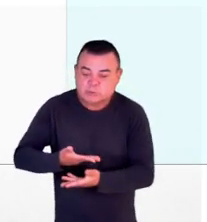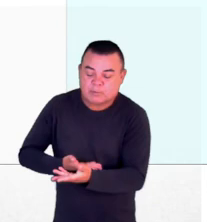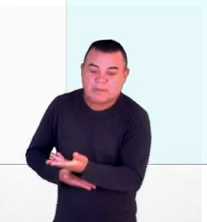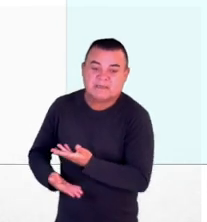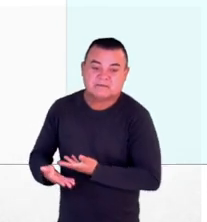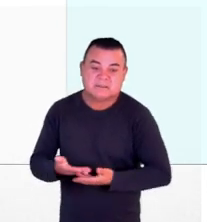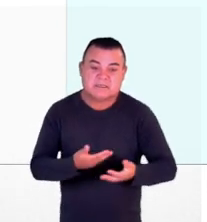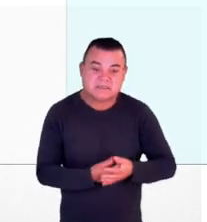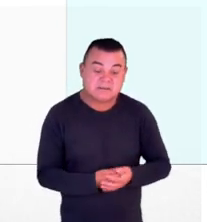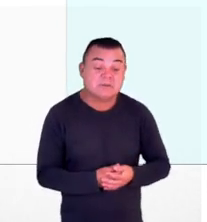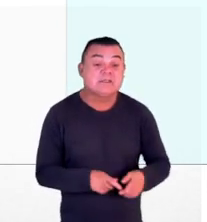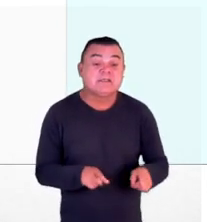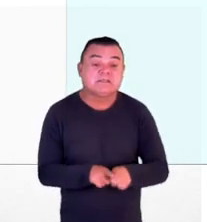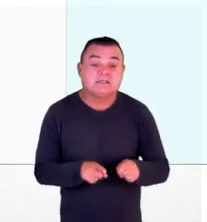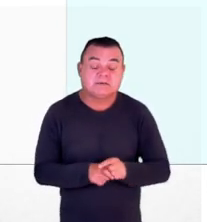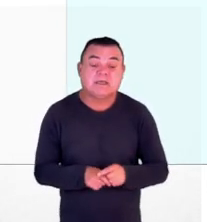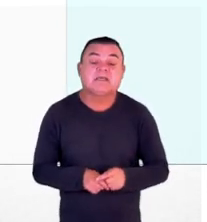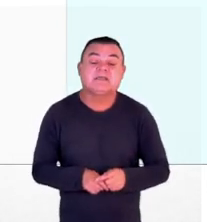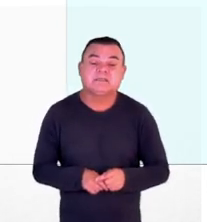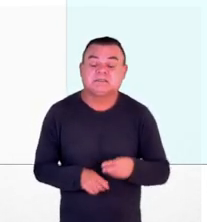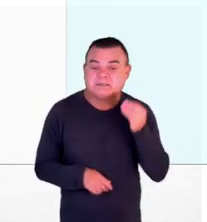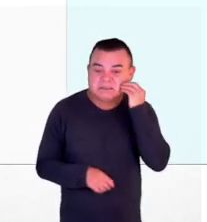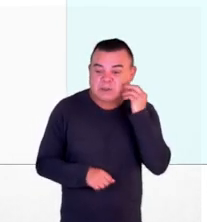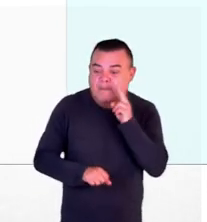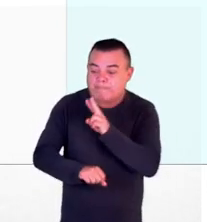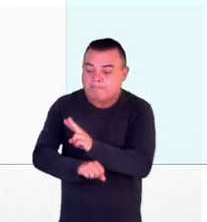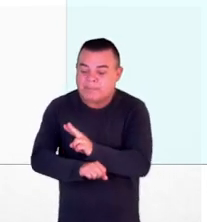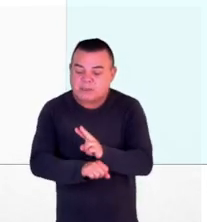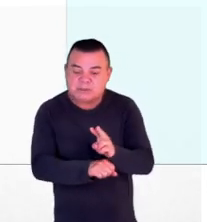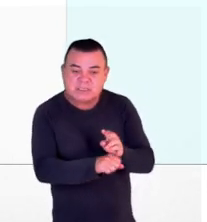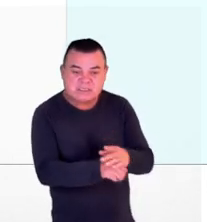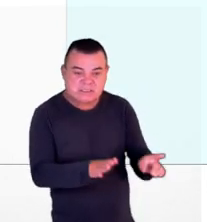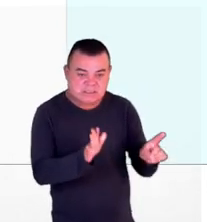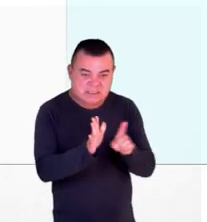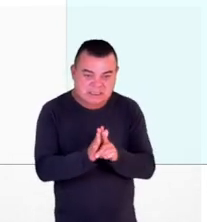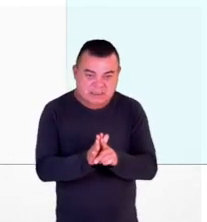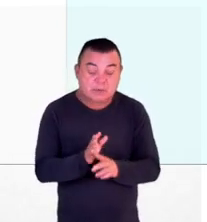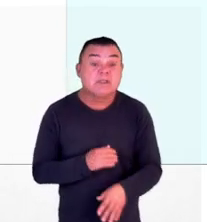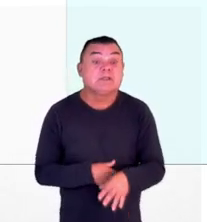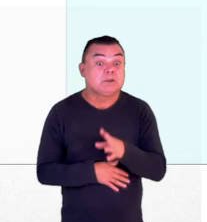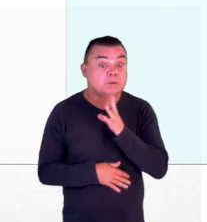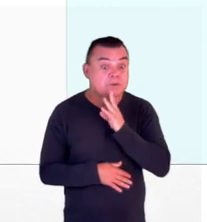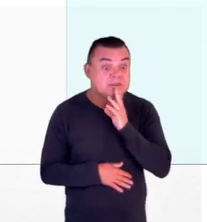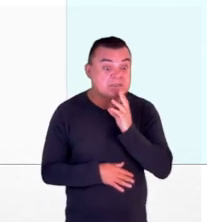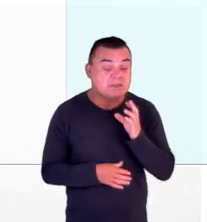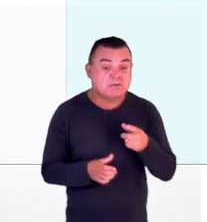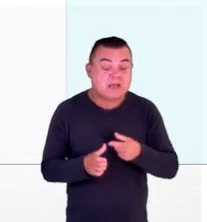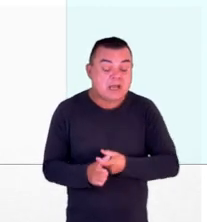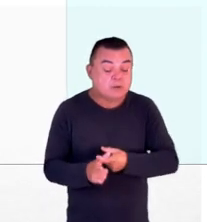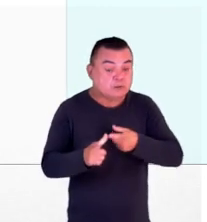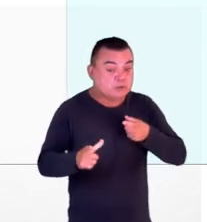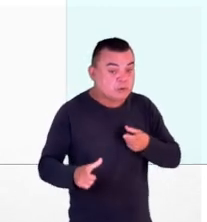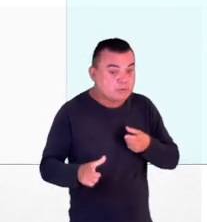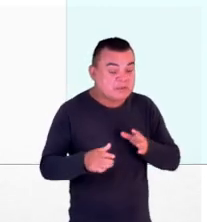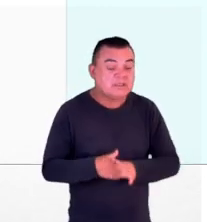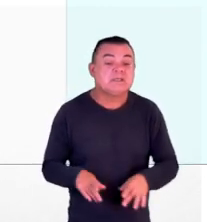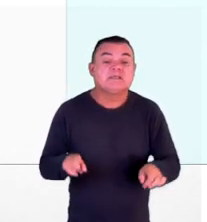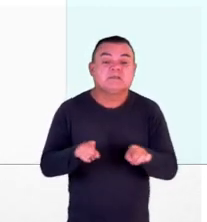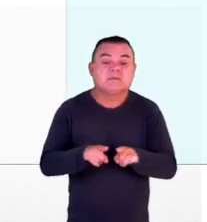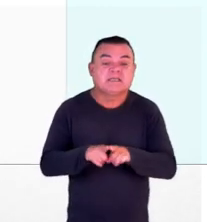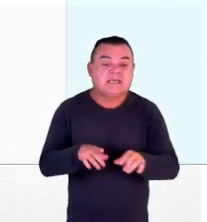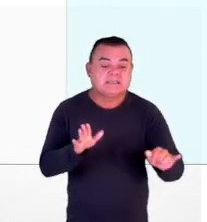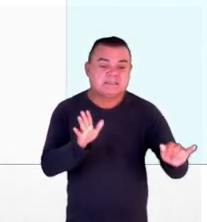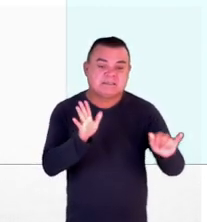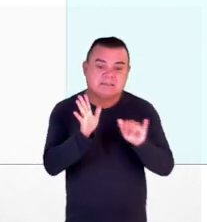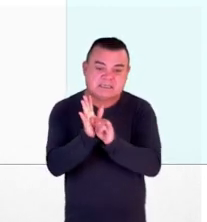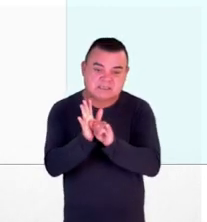eh buscando proteger esses direitos mas ao mesmo tempo reconhecendo eh a autonomia e a identidade cultural